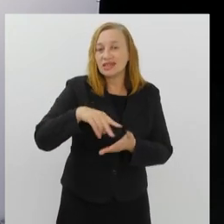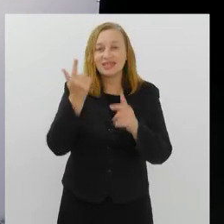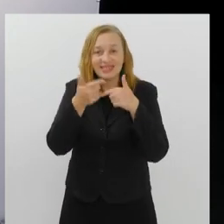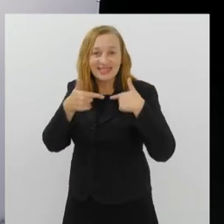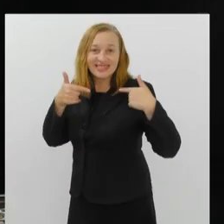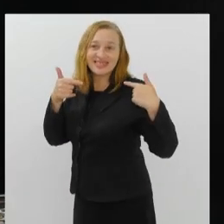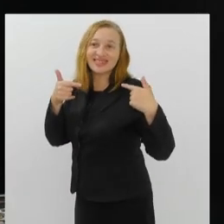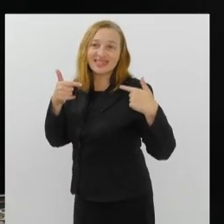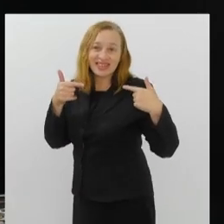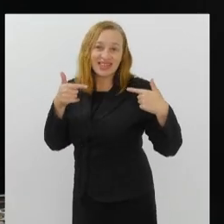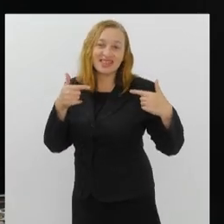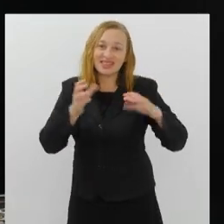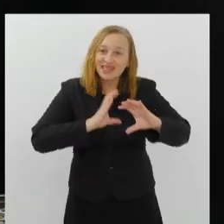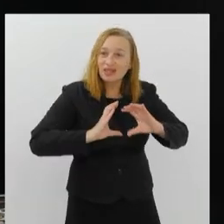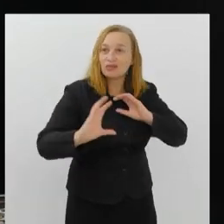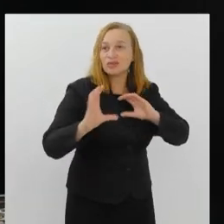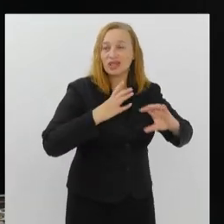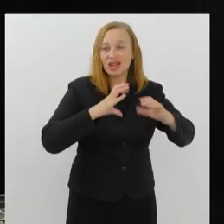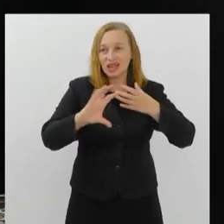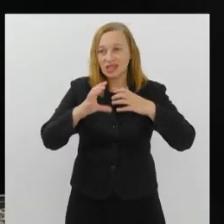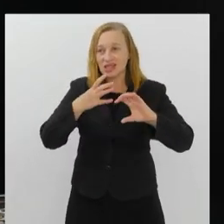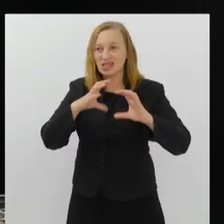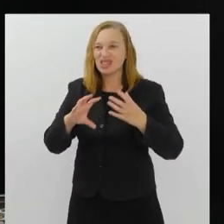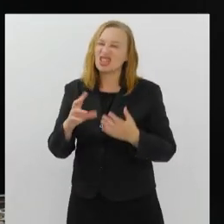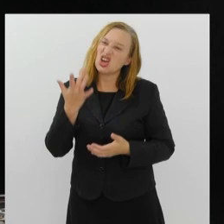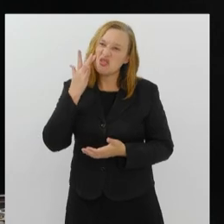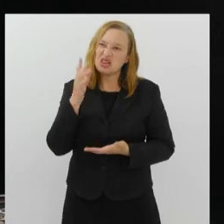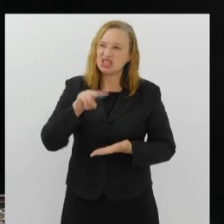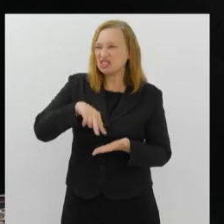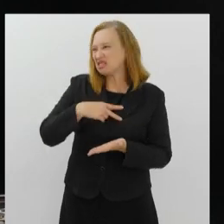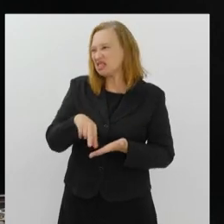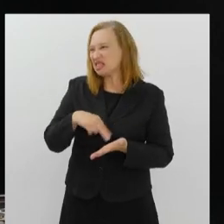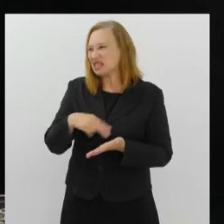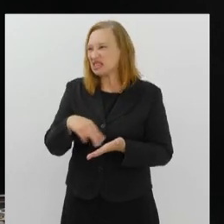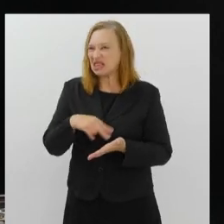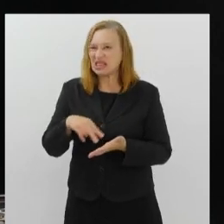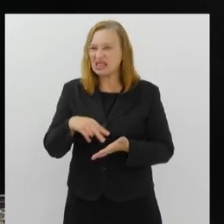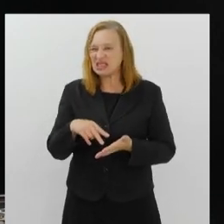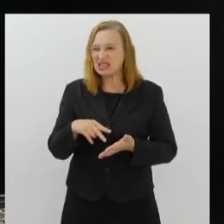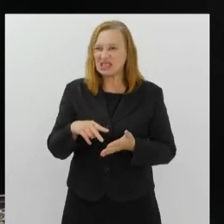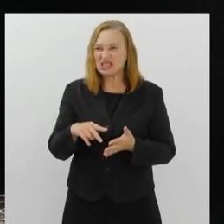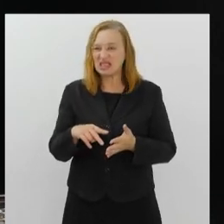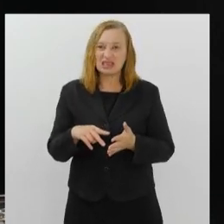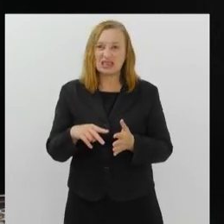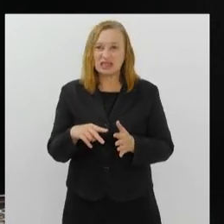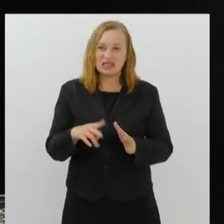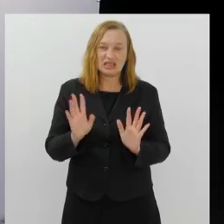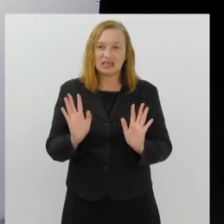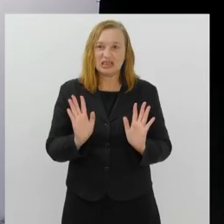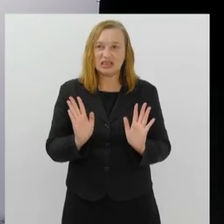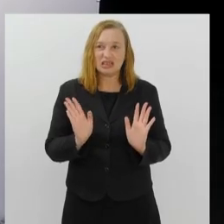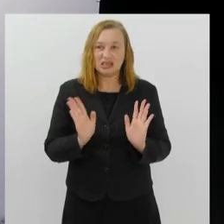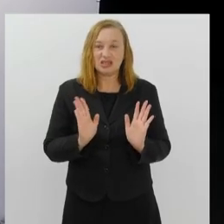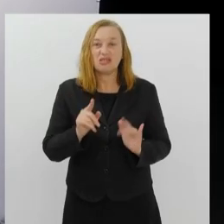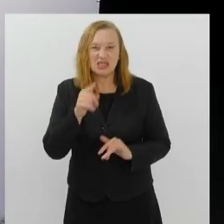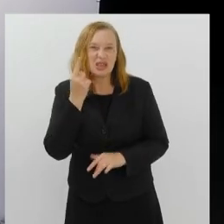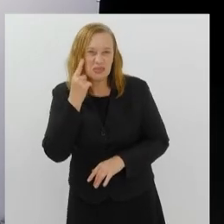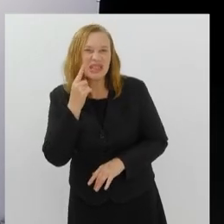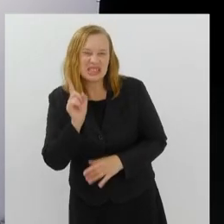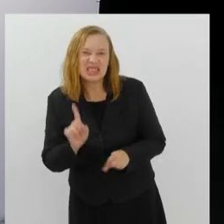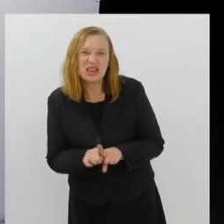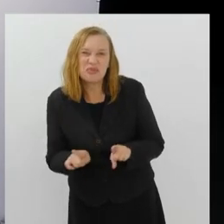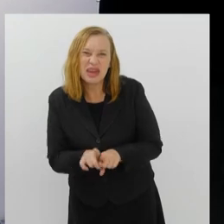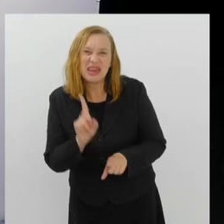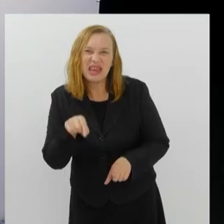do sorriso, da interação. Acho que a coreografia, não faz muita coreografia, não. Você pensa